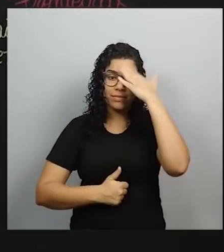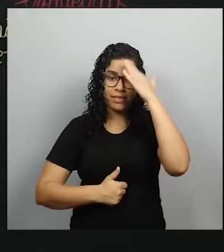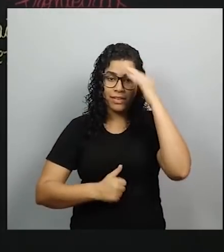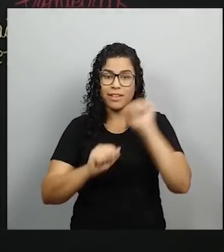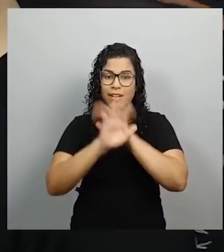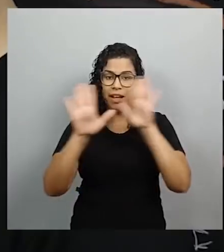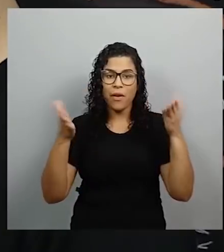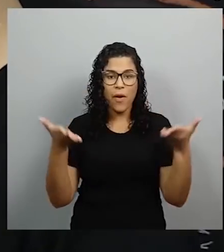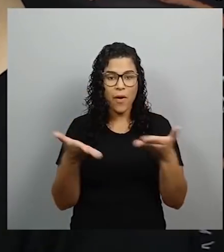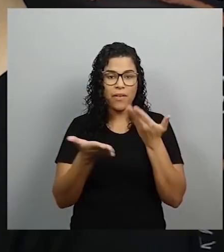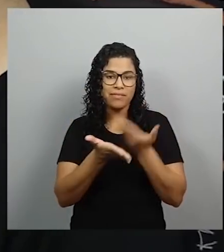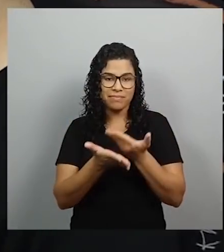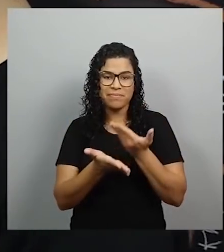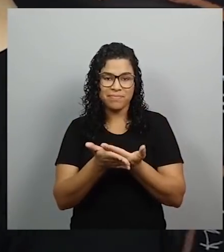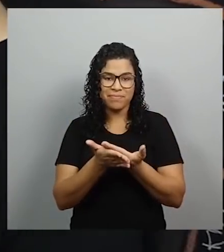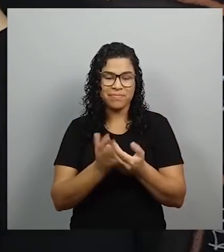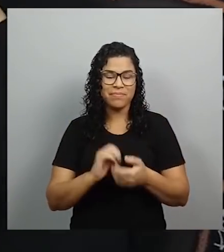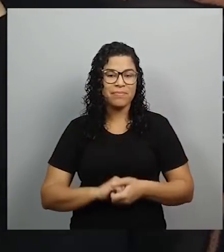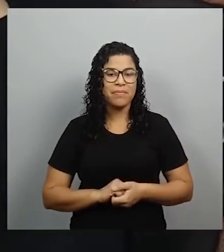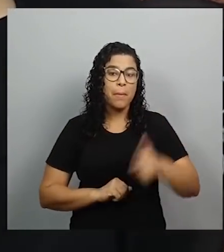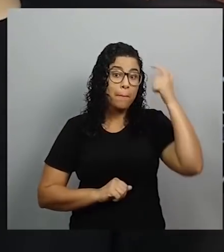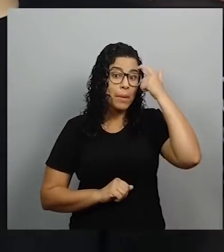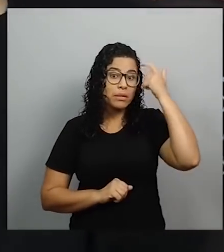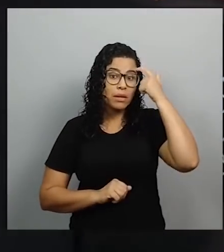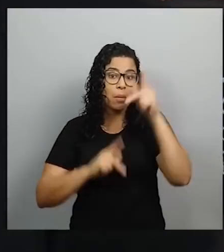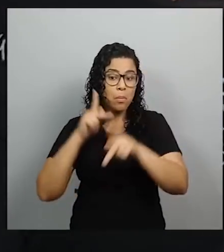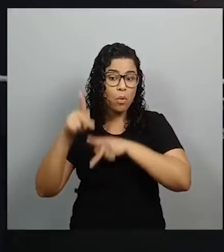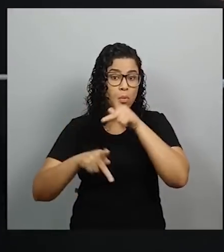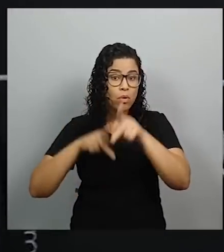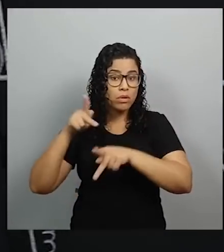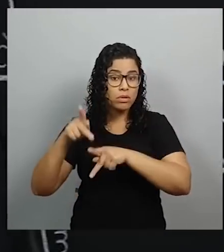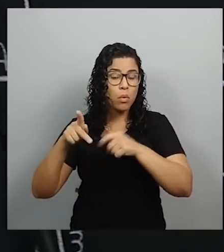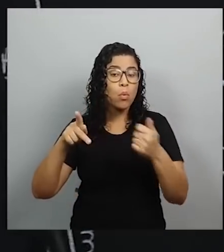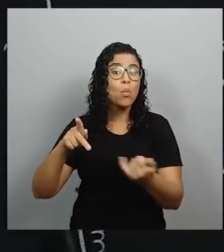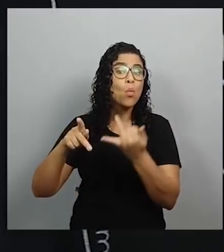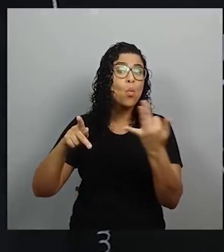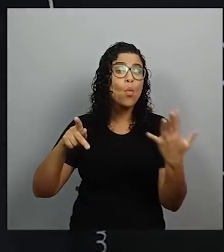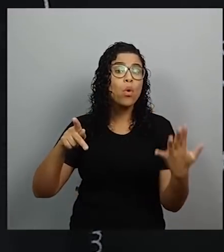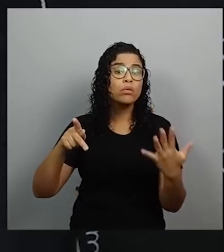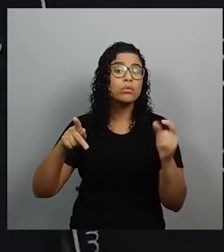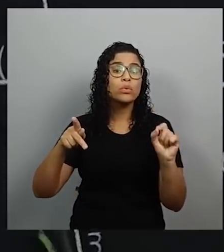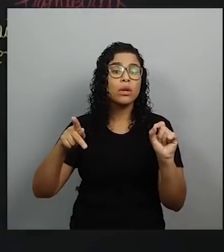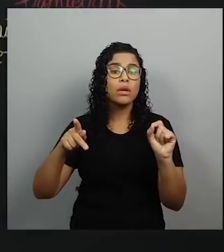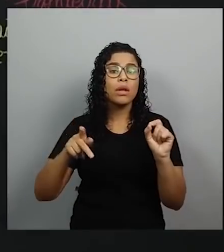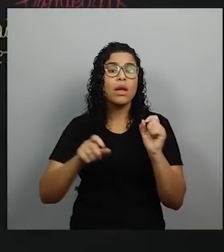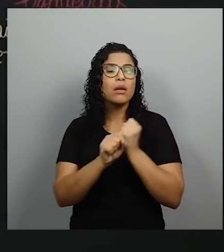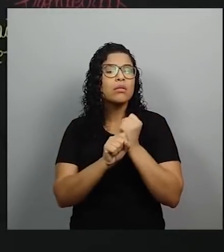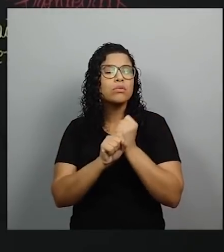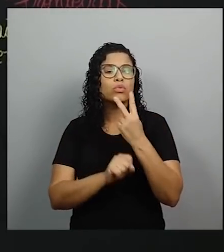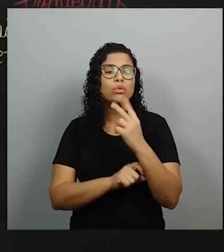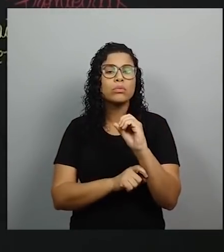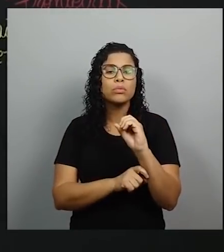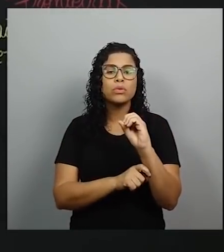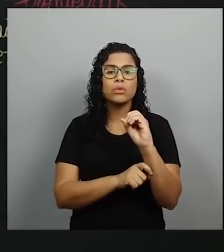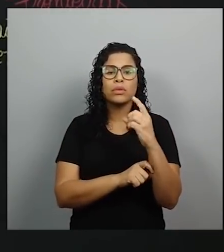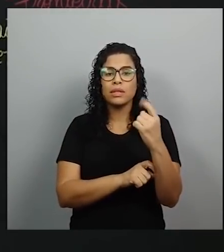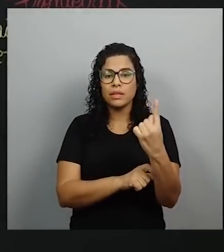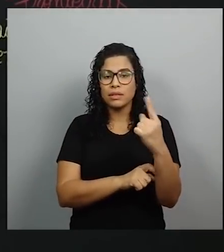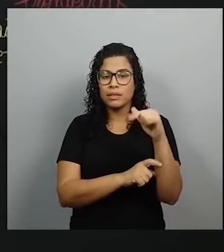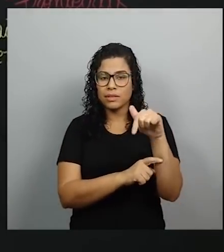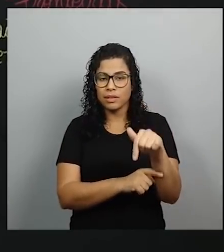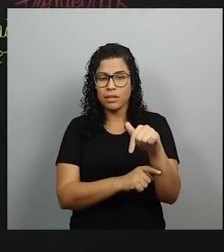nessa aula agora. Vamos pensar que a população brasileira é marcada em 2017 com